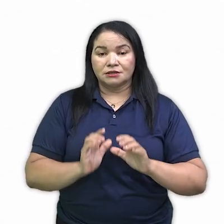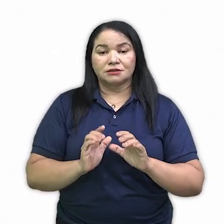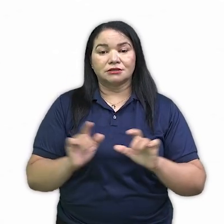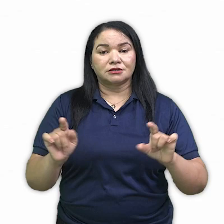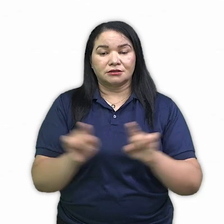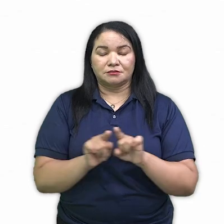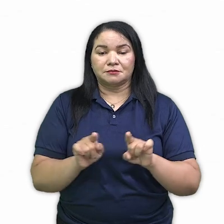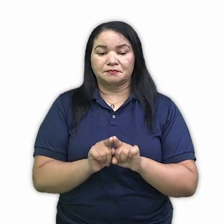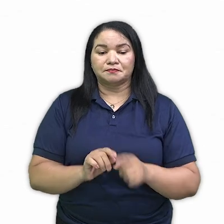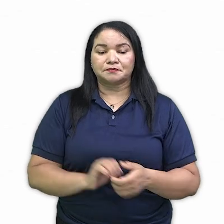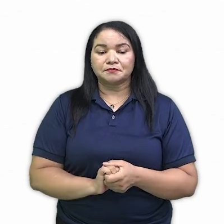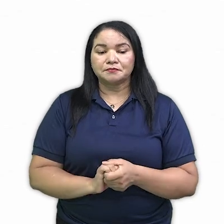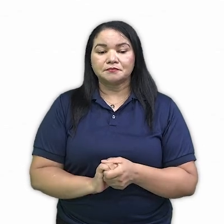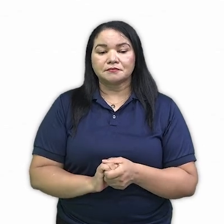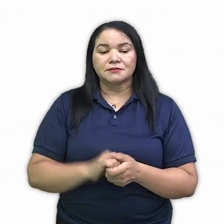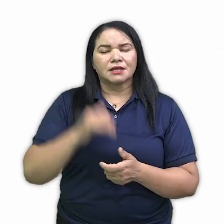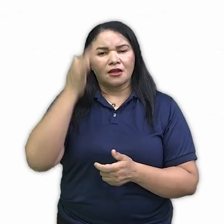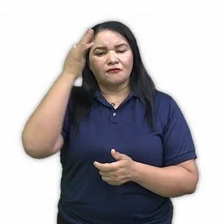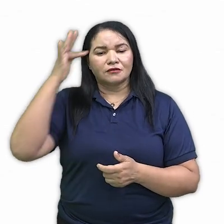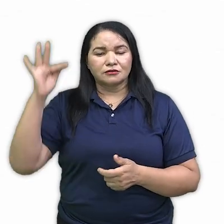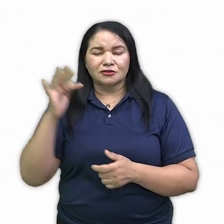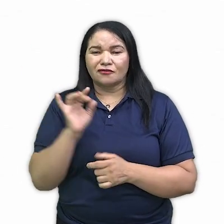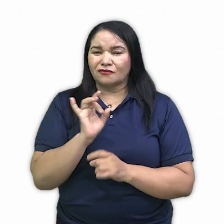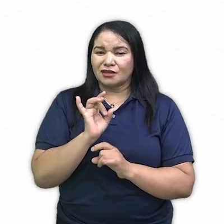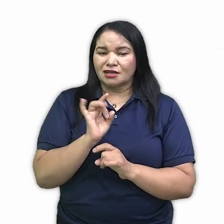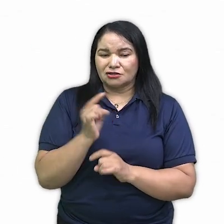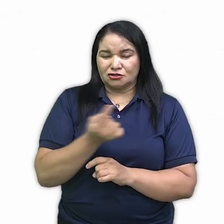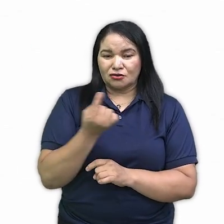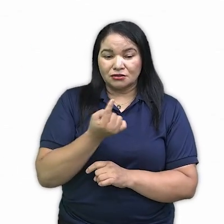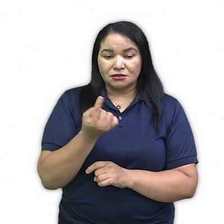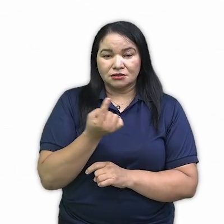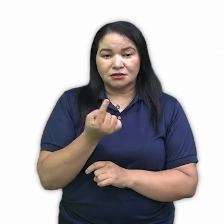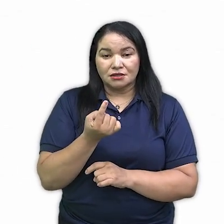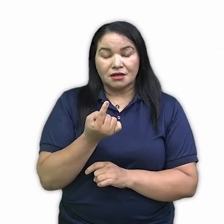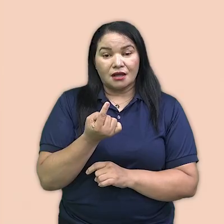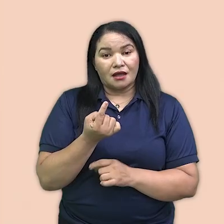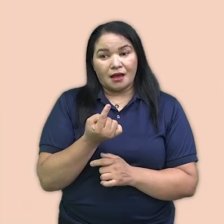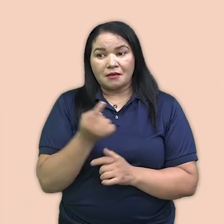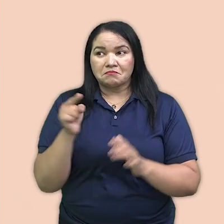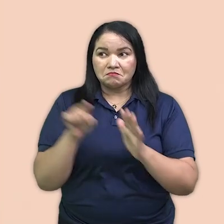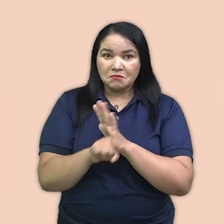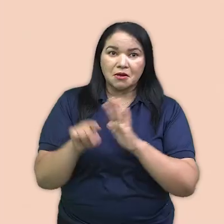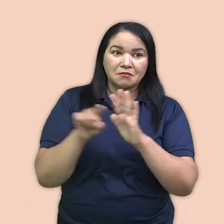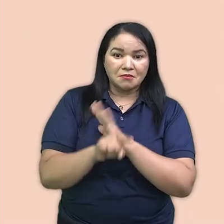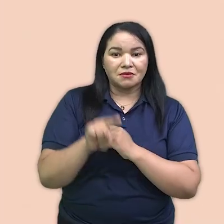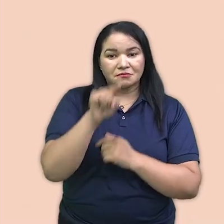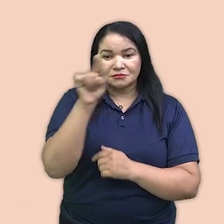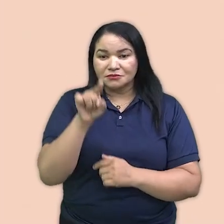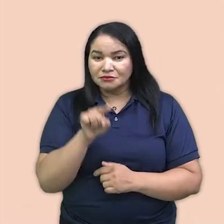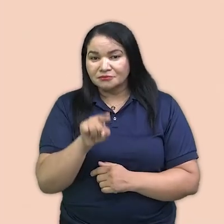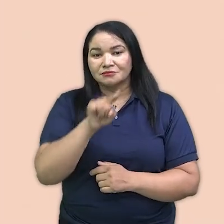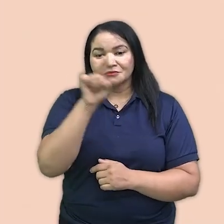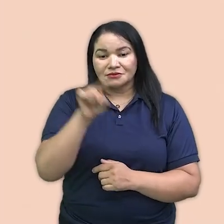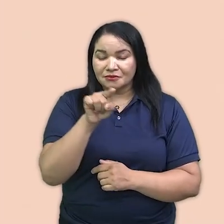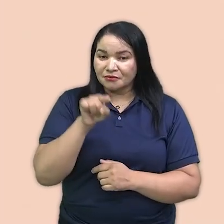Então é essa a ideia, né? A filosofia por si só, gente, ela já é questionadora. o tempo todo,